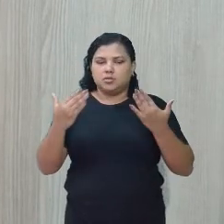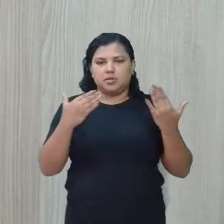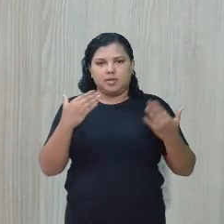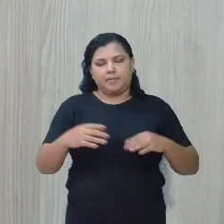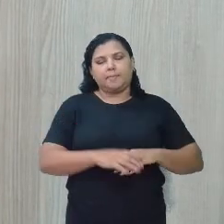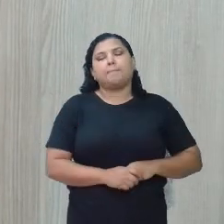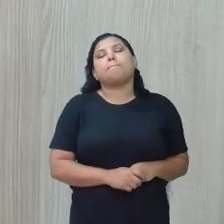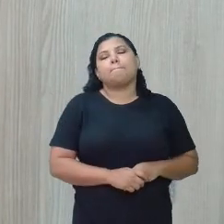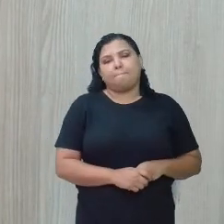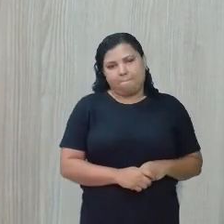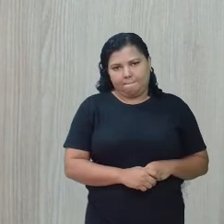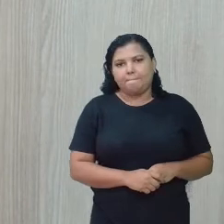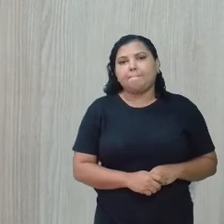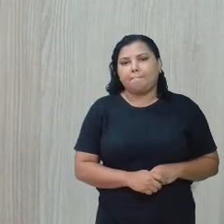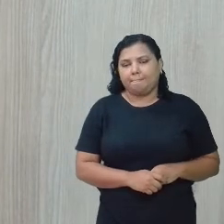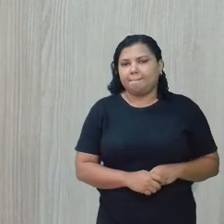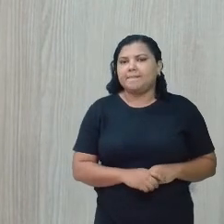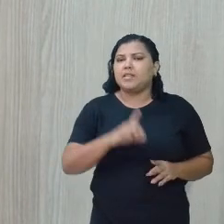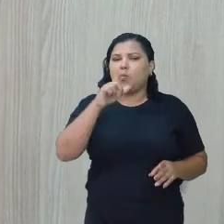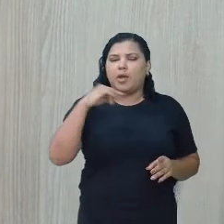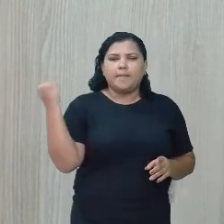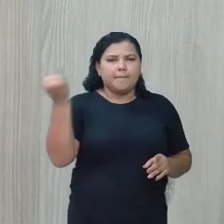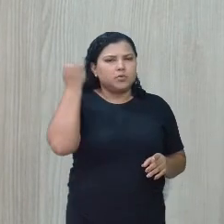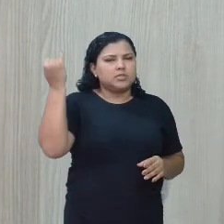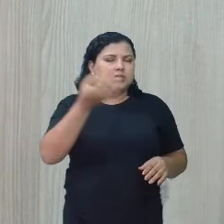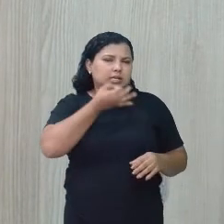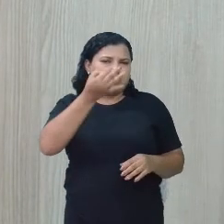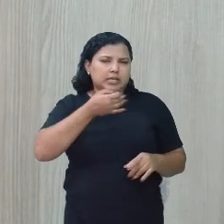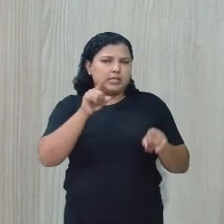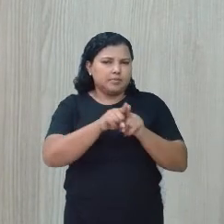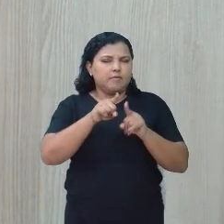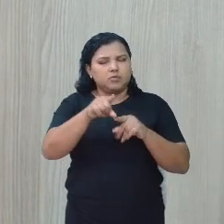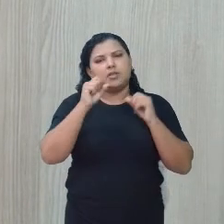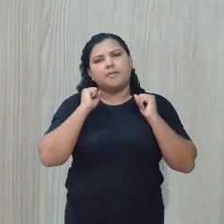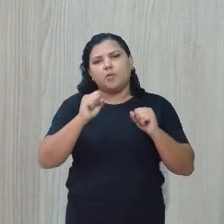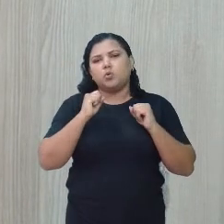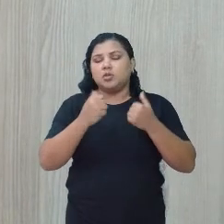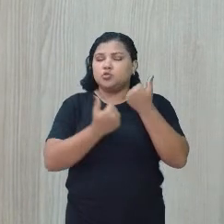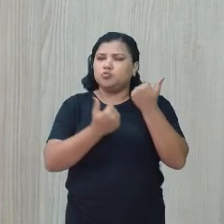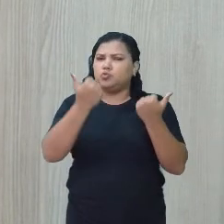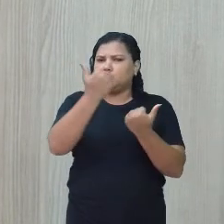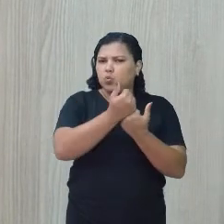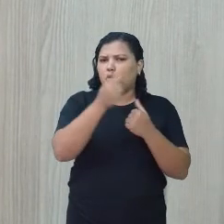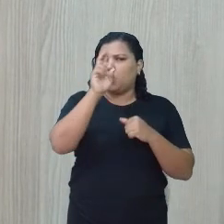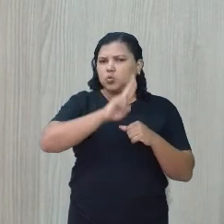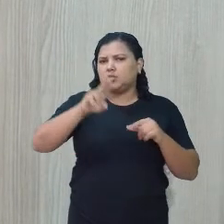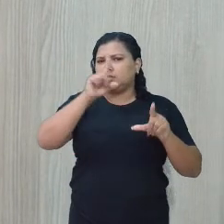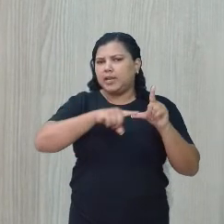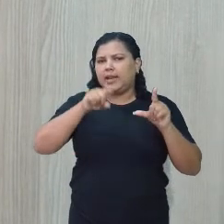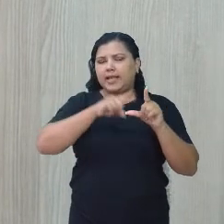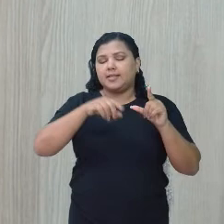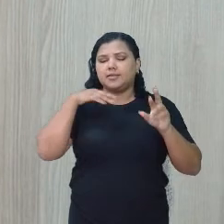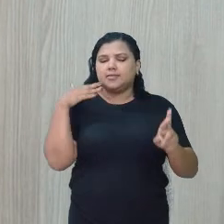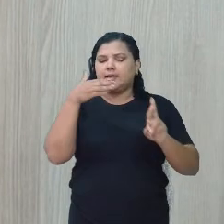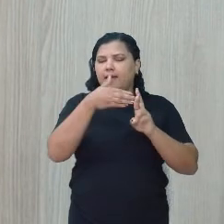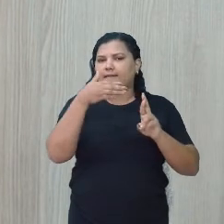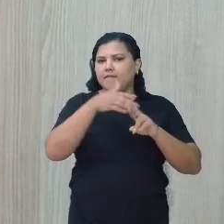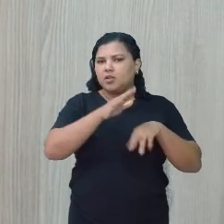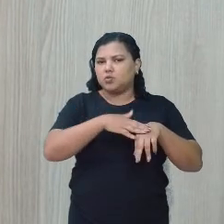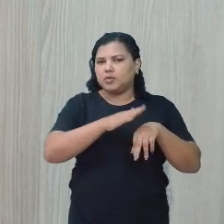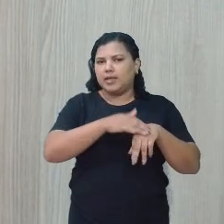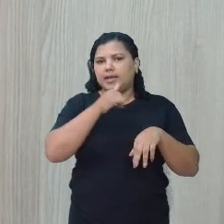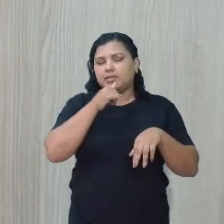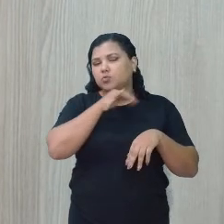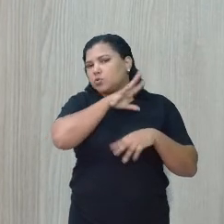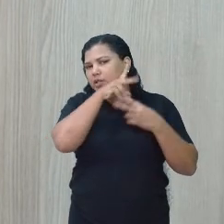do problema, tá, gente? Então, é bem importante essa dica de você poder fazer a substituição com letras que se referem às situações, no caso aí